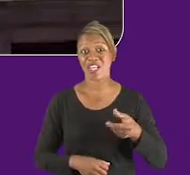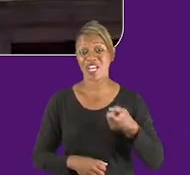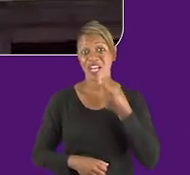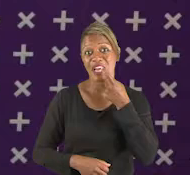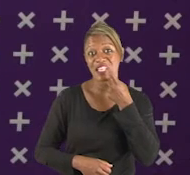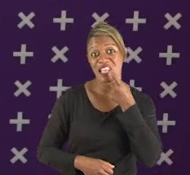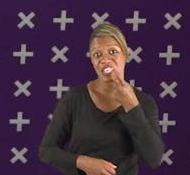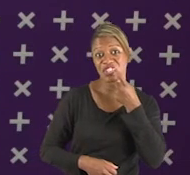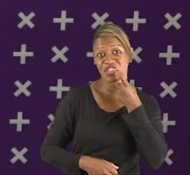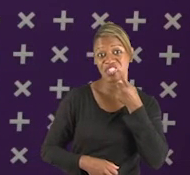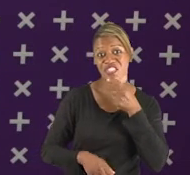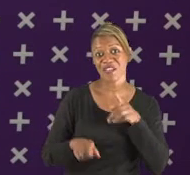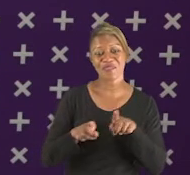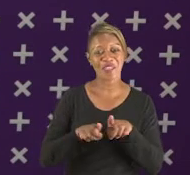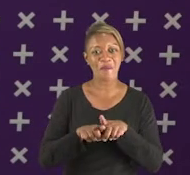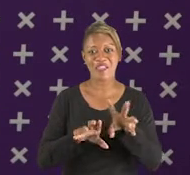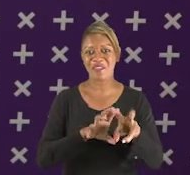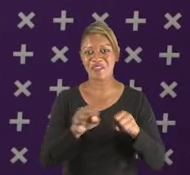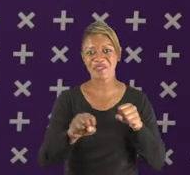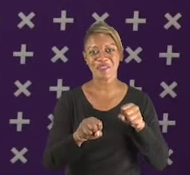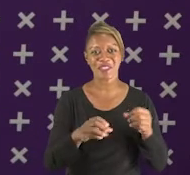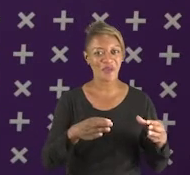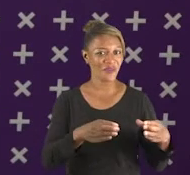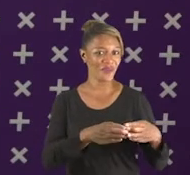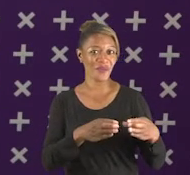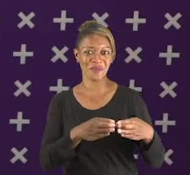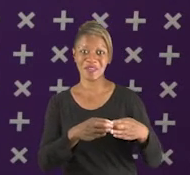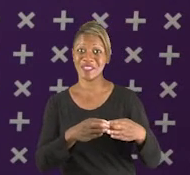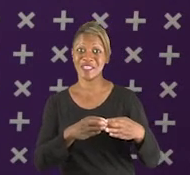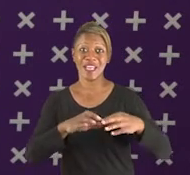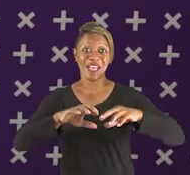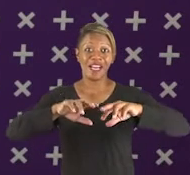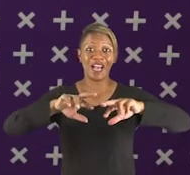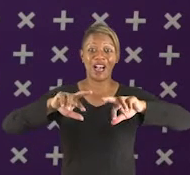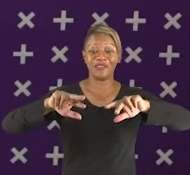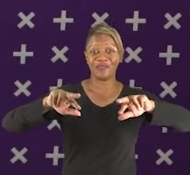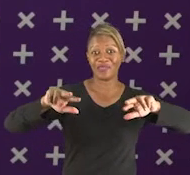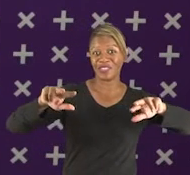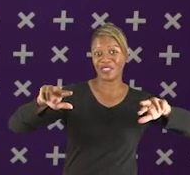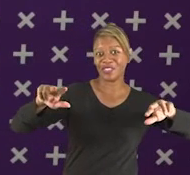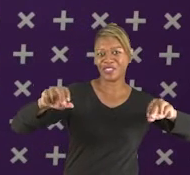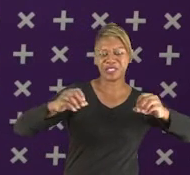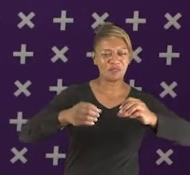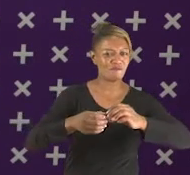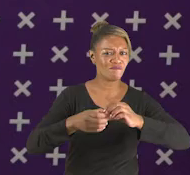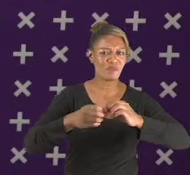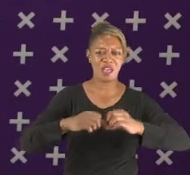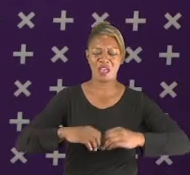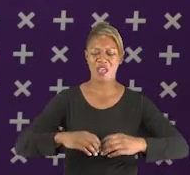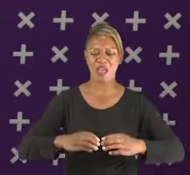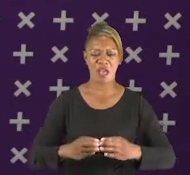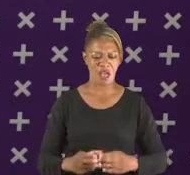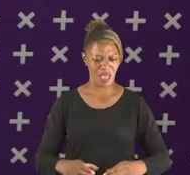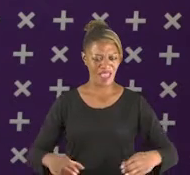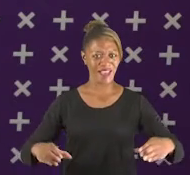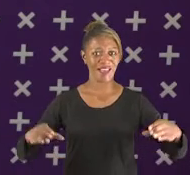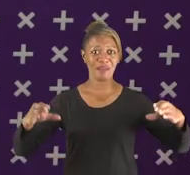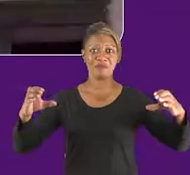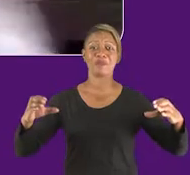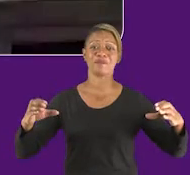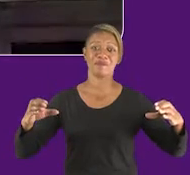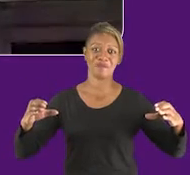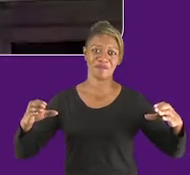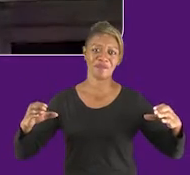dentista por formação dentro da minha equipe então eu quero dizer o olhar ele é diverso né basta a gente